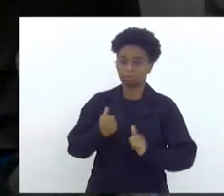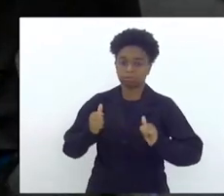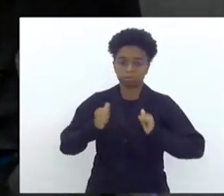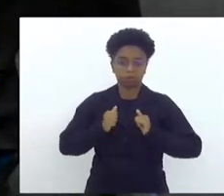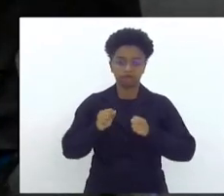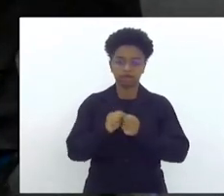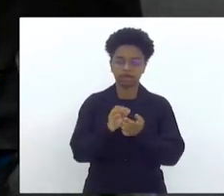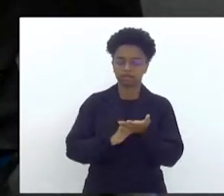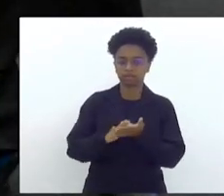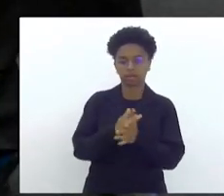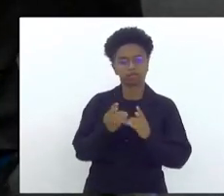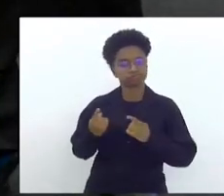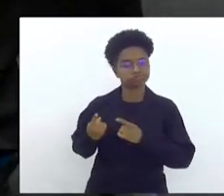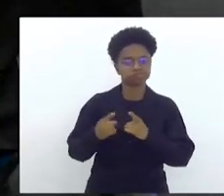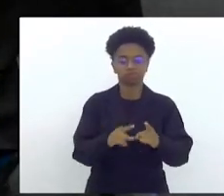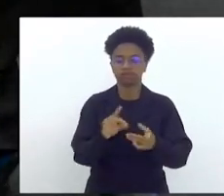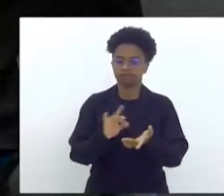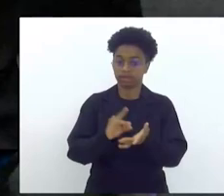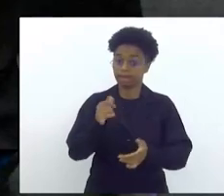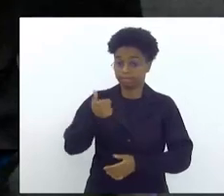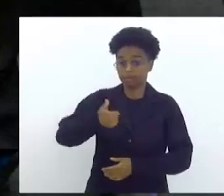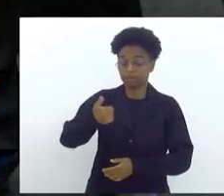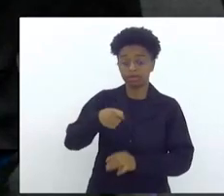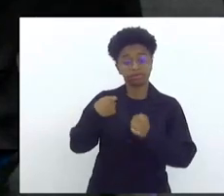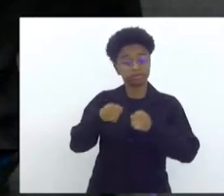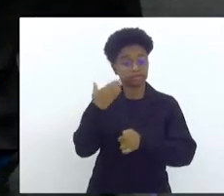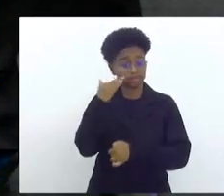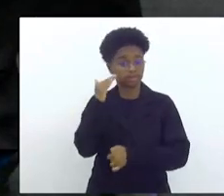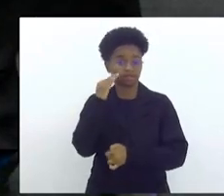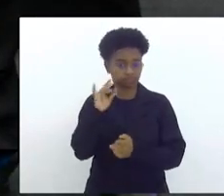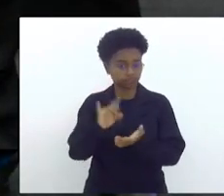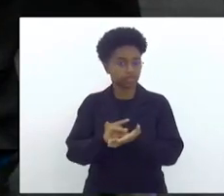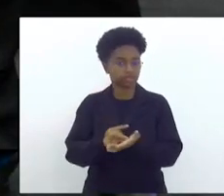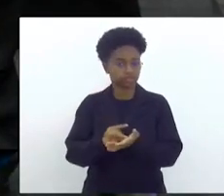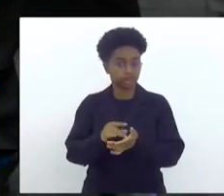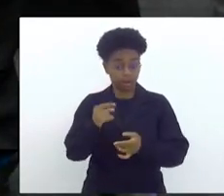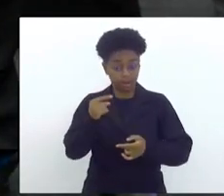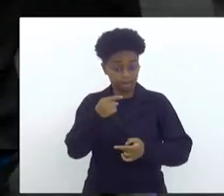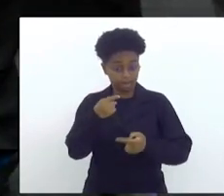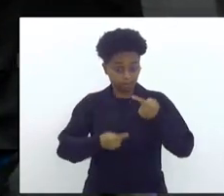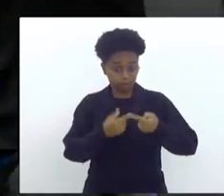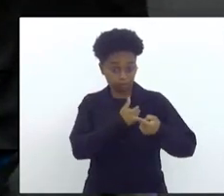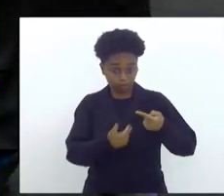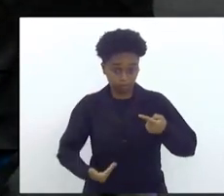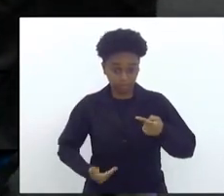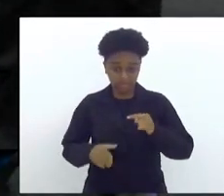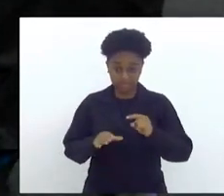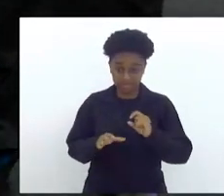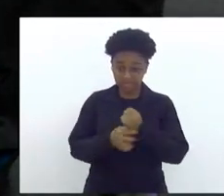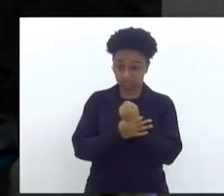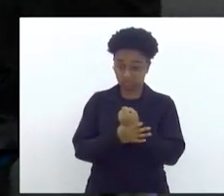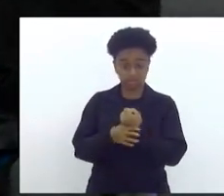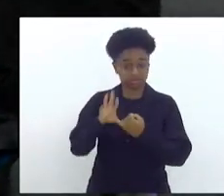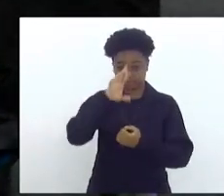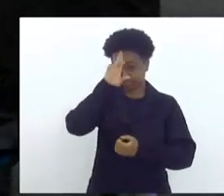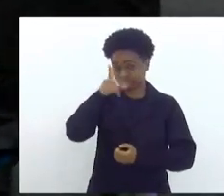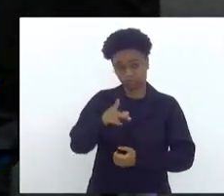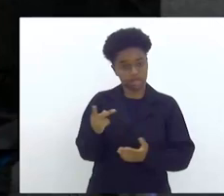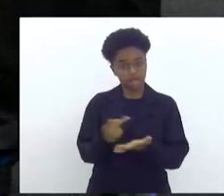coisa enfrentar de frente primeiro reconhecer que essa política pública de segurança é equivocada